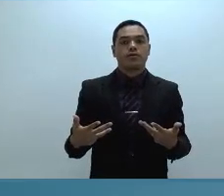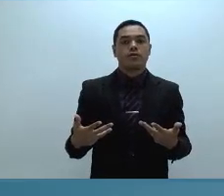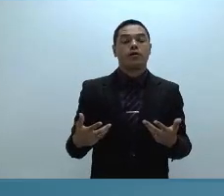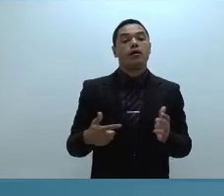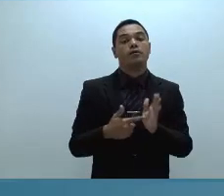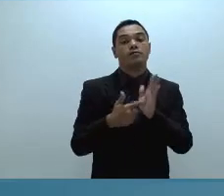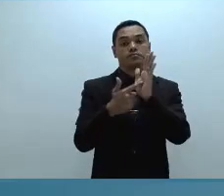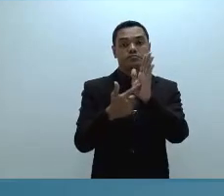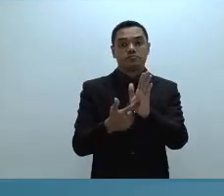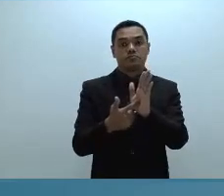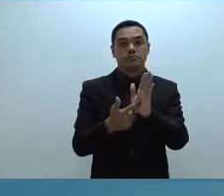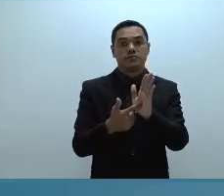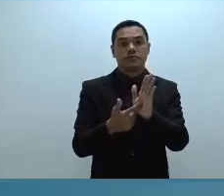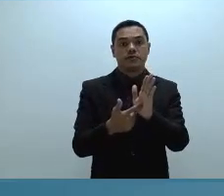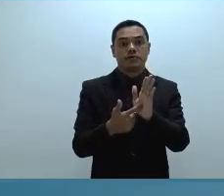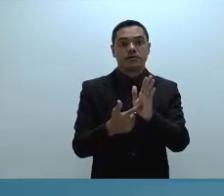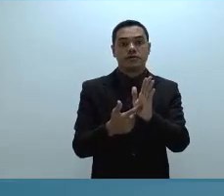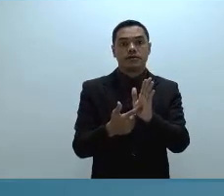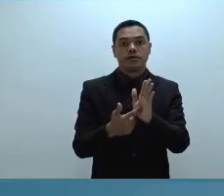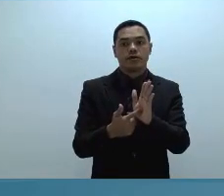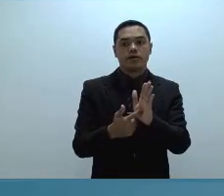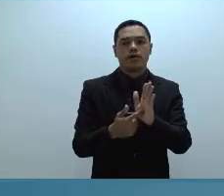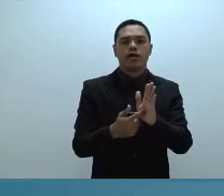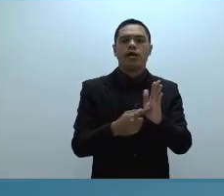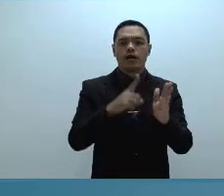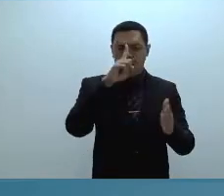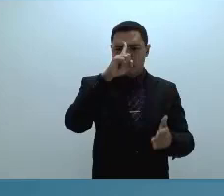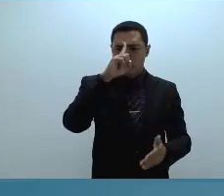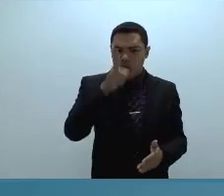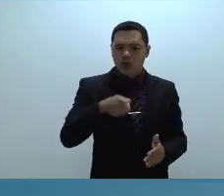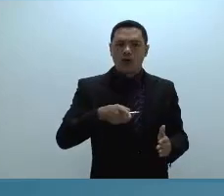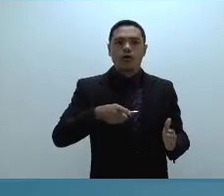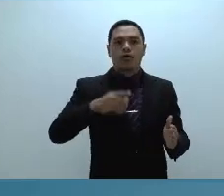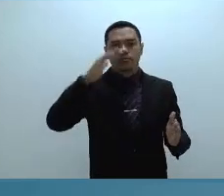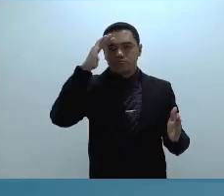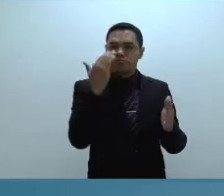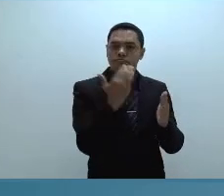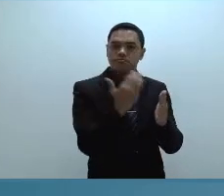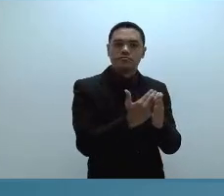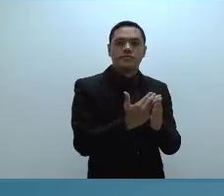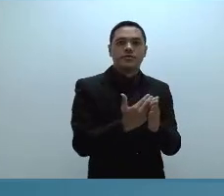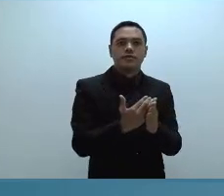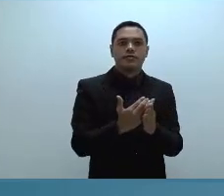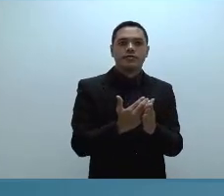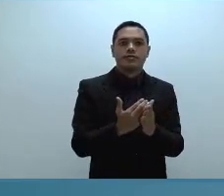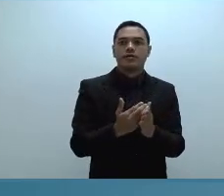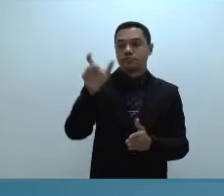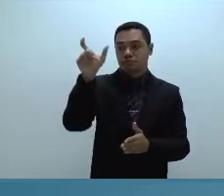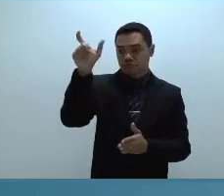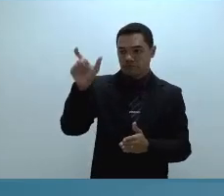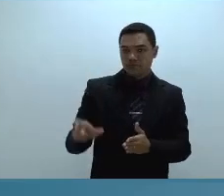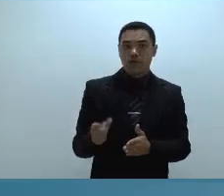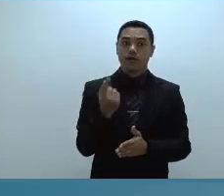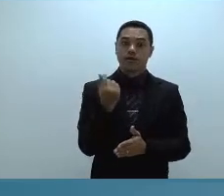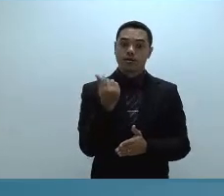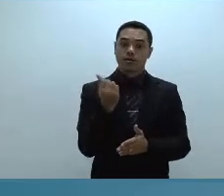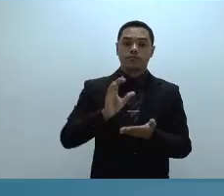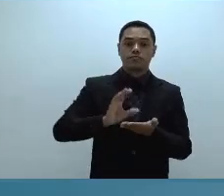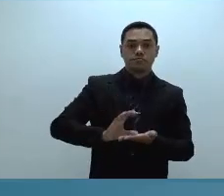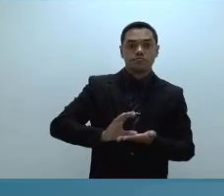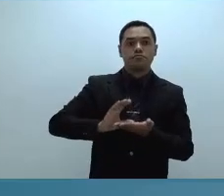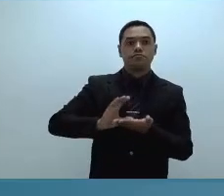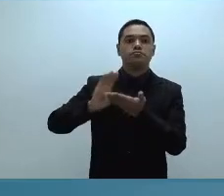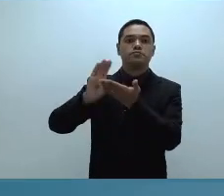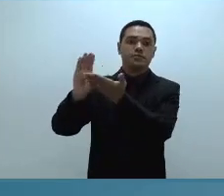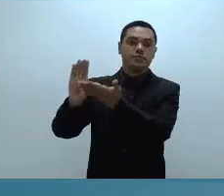ordem judicial a ser cumprida por ente público, em favor do impetrante, no